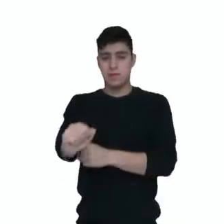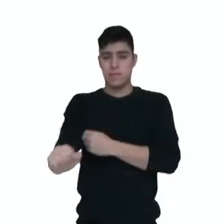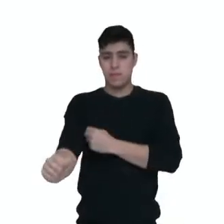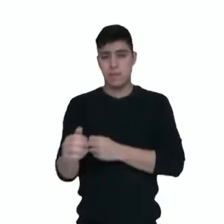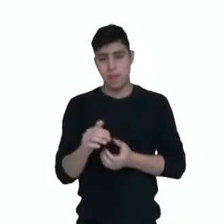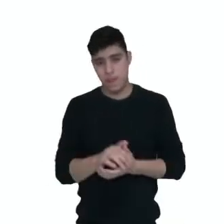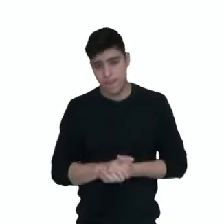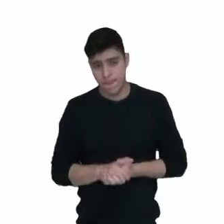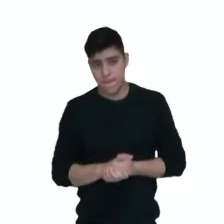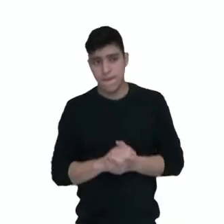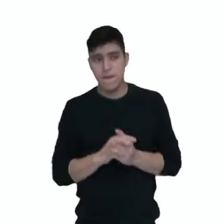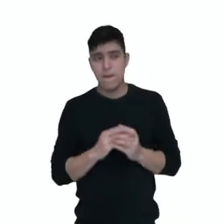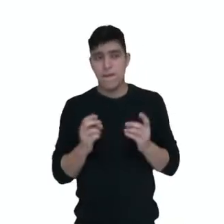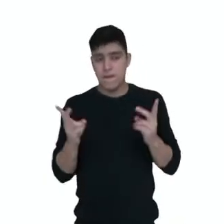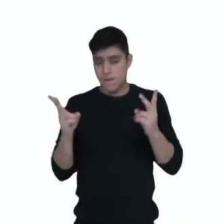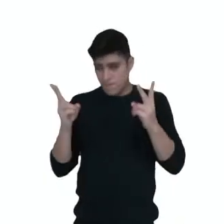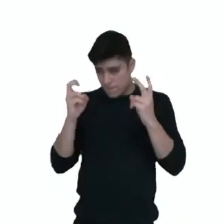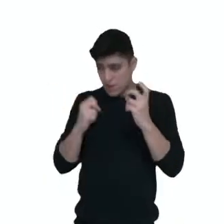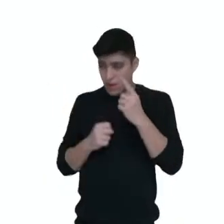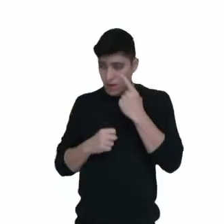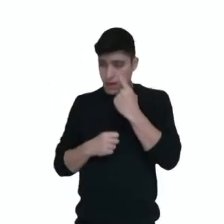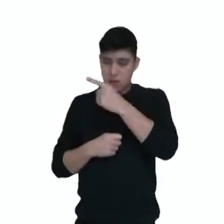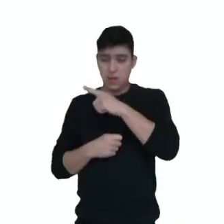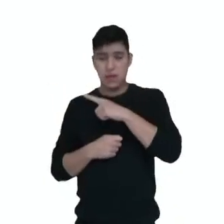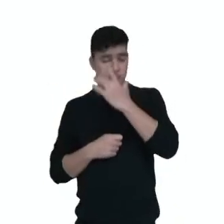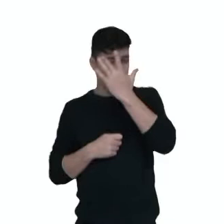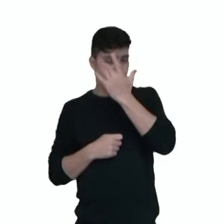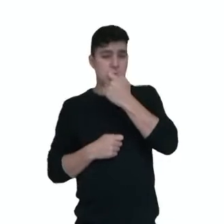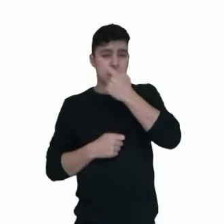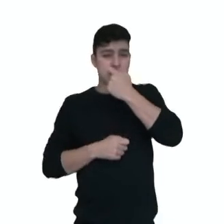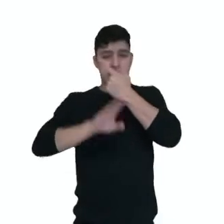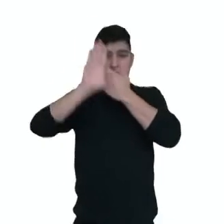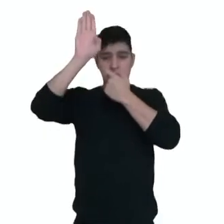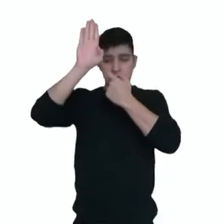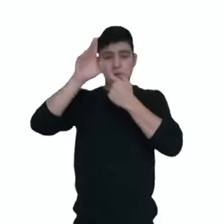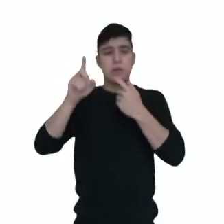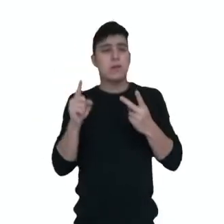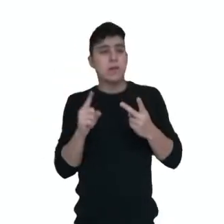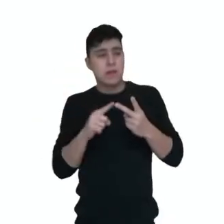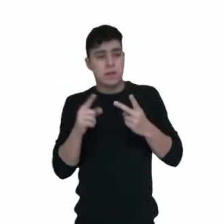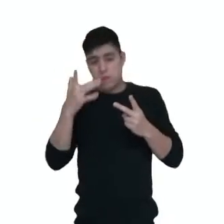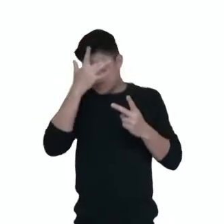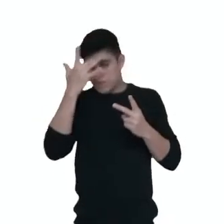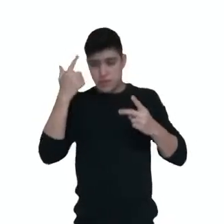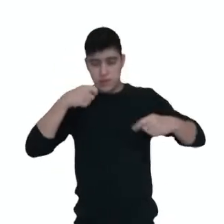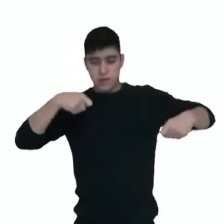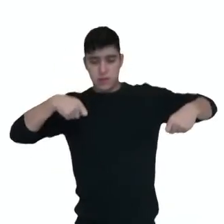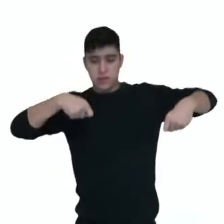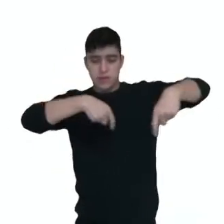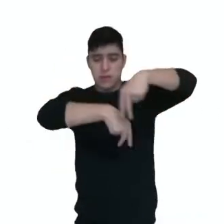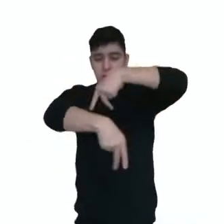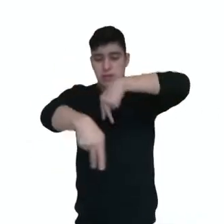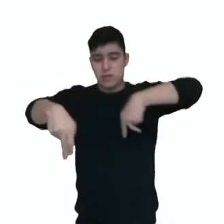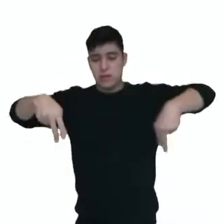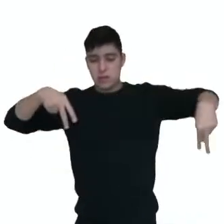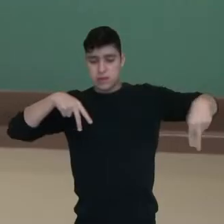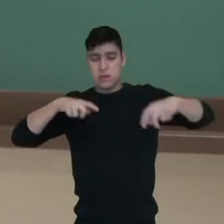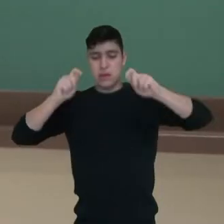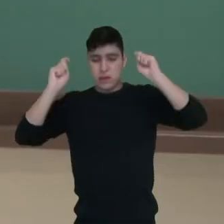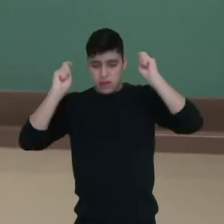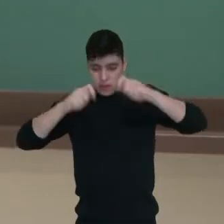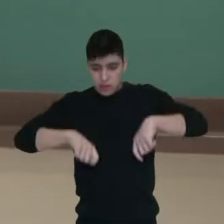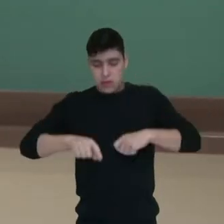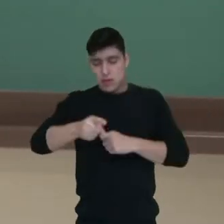banda. Percebam, né, nós temos os árbitros aqui, os atletas dispostos para que